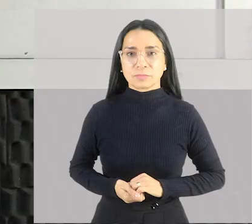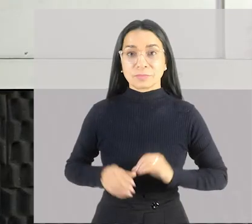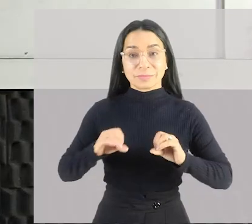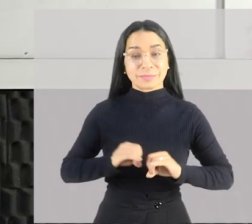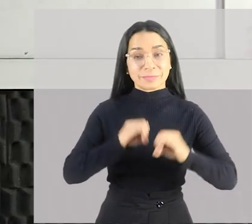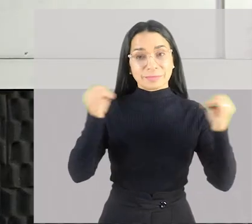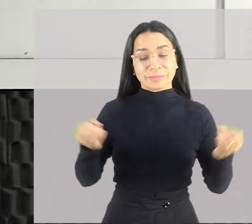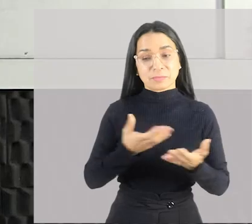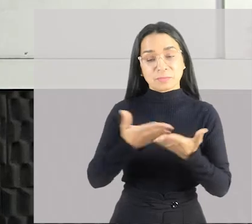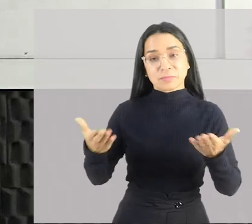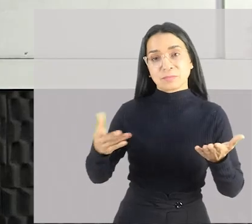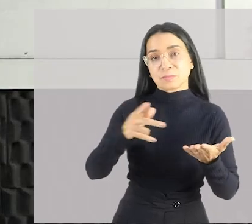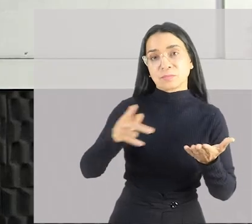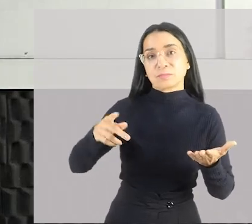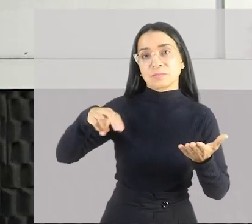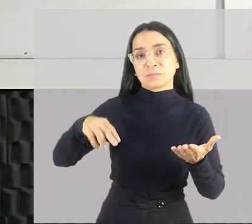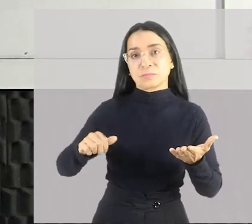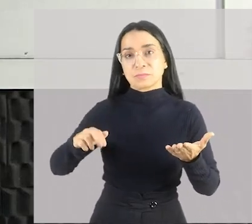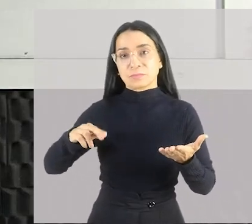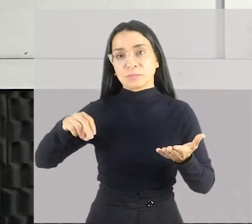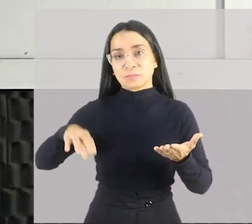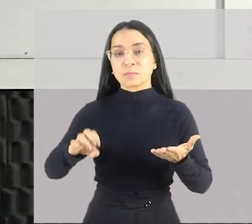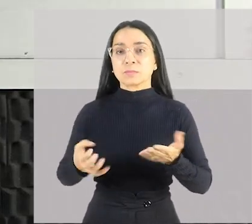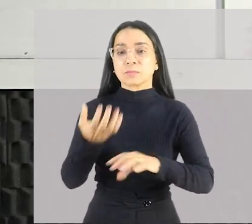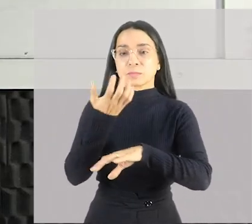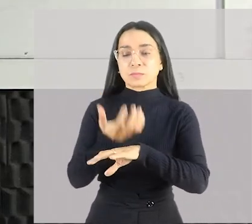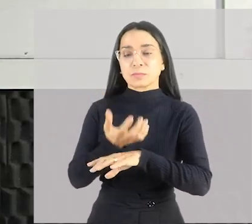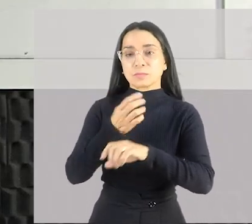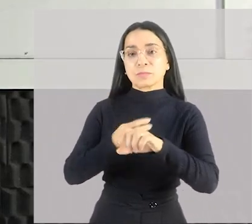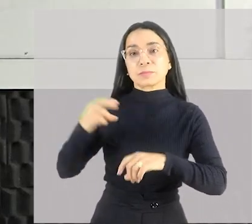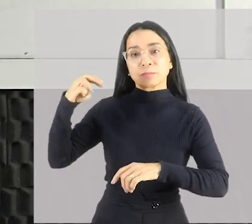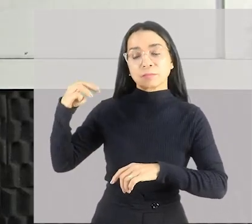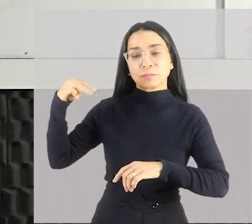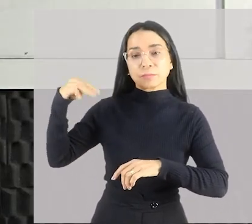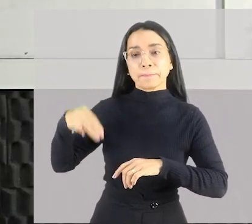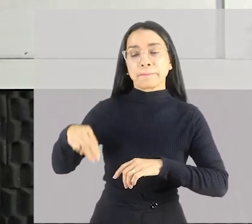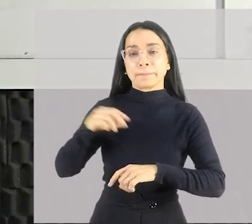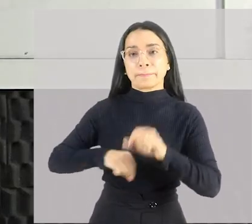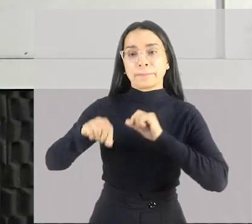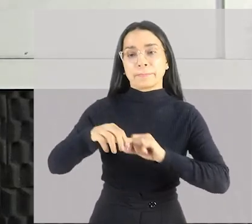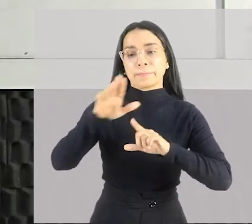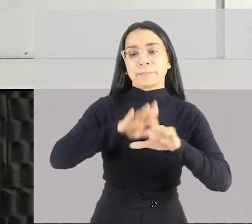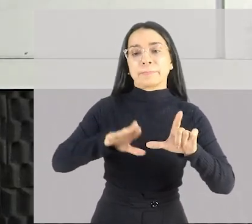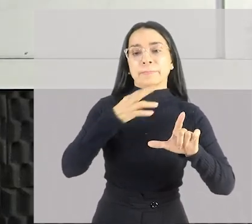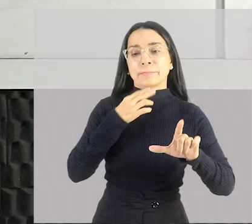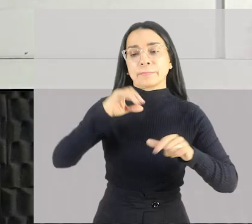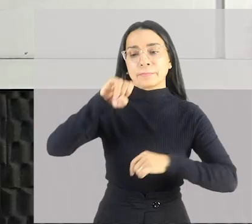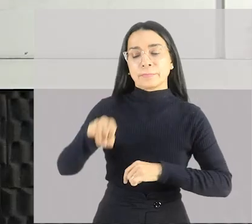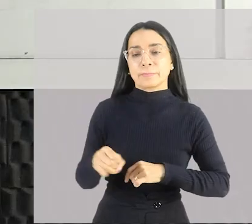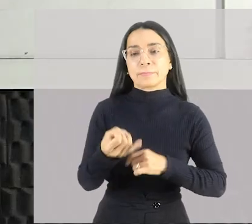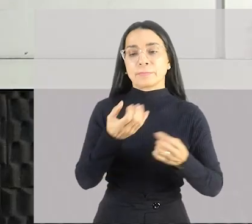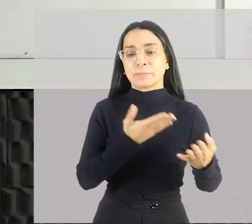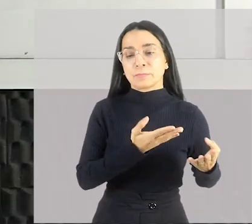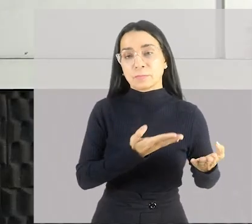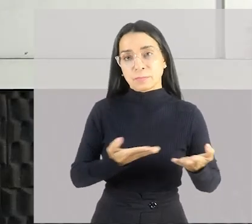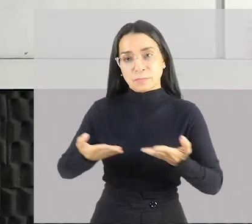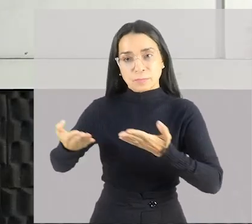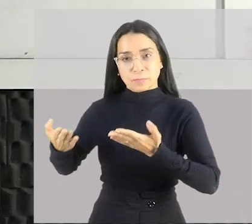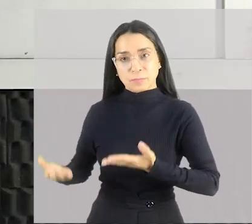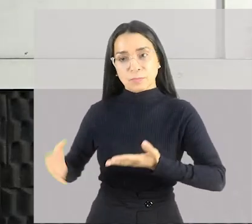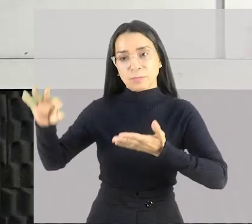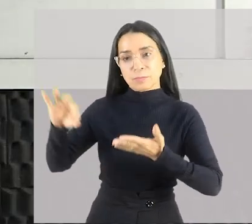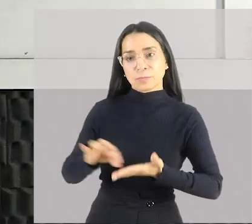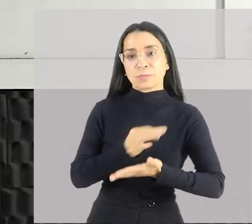Olá pessoal aqui é o professor Maron professor de matemática da plataforma gonçalv vias aproveitando o momento para convidá-los a se